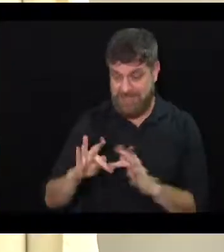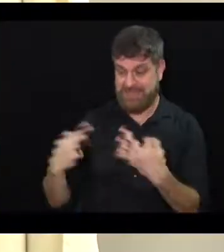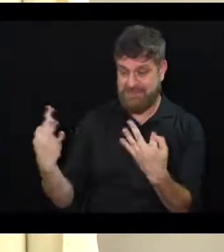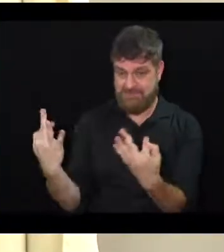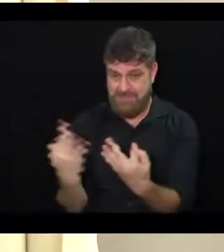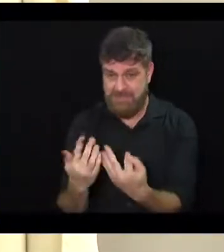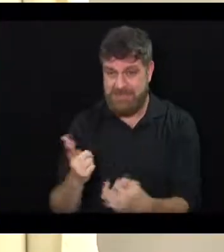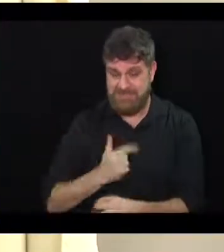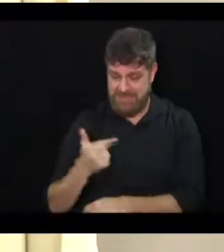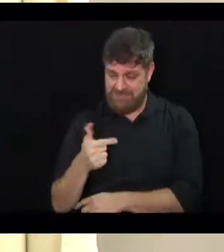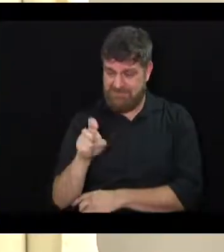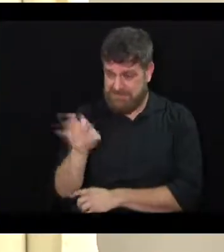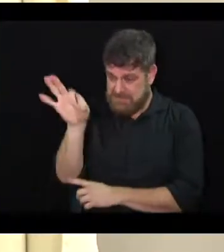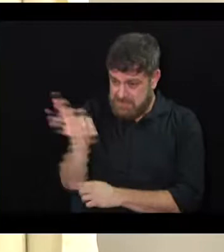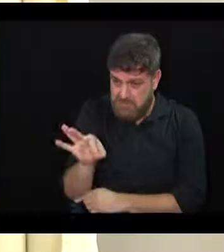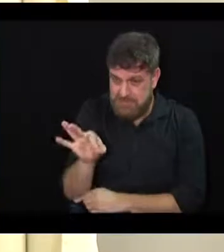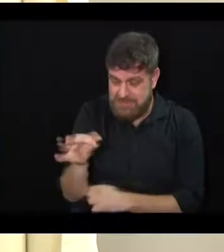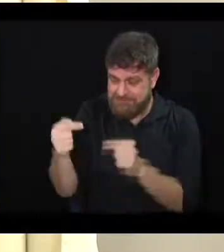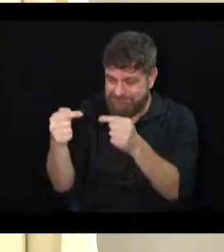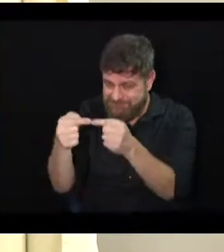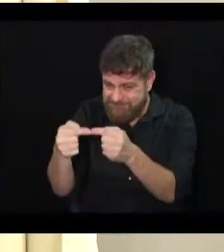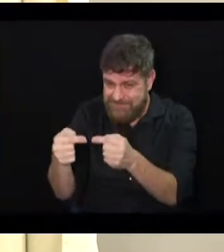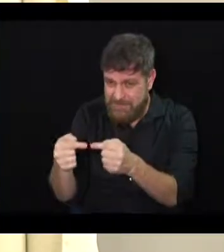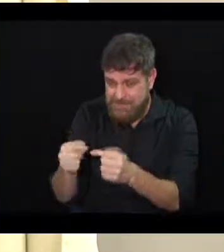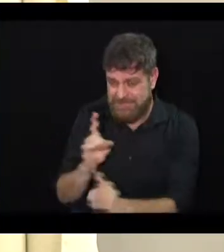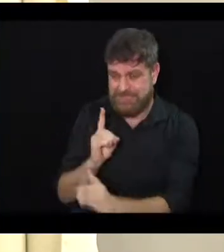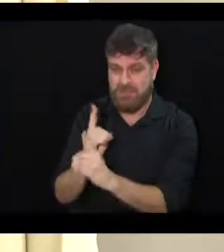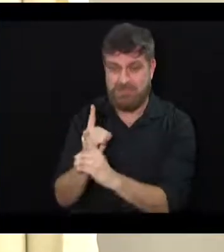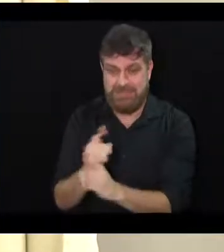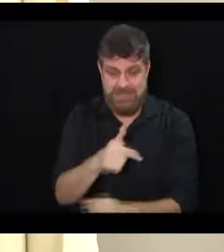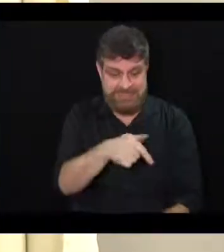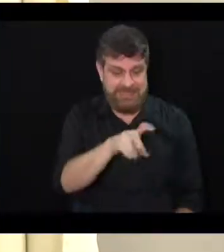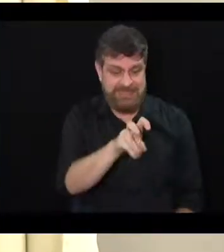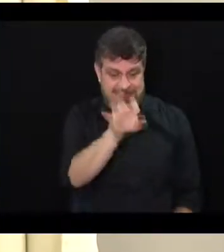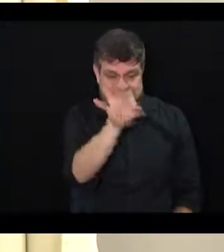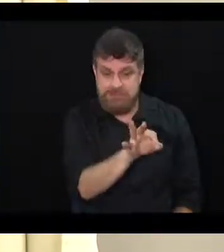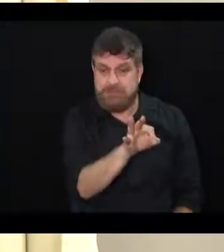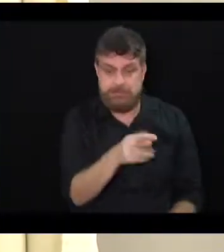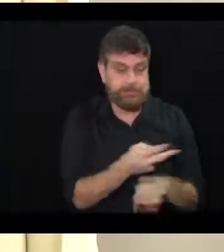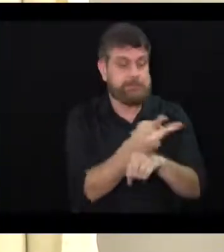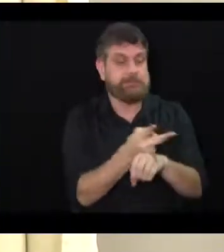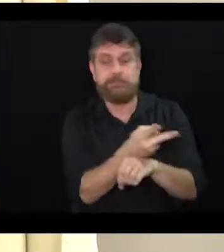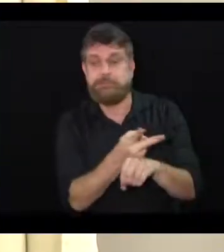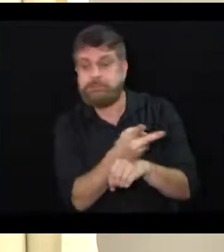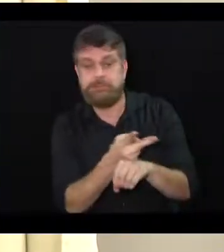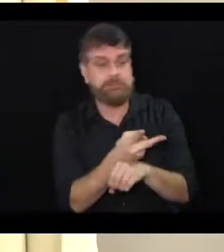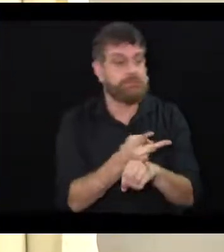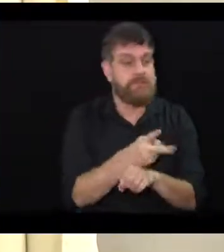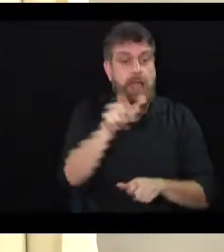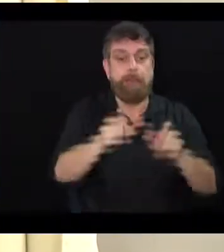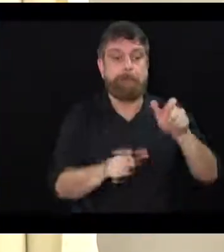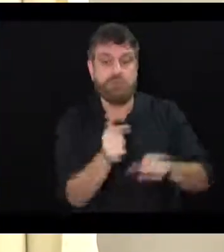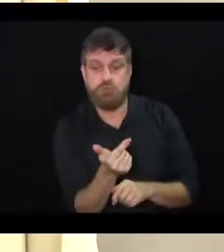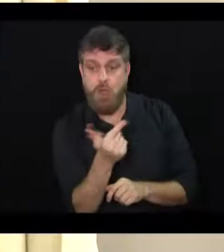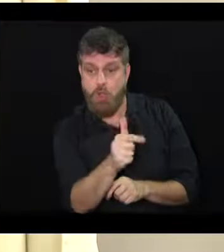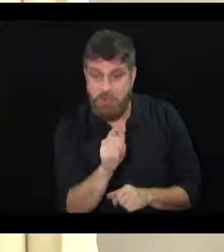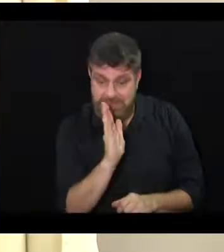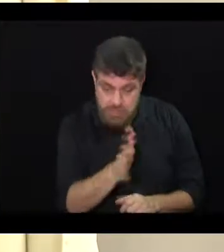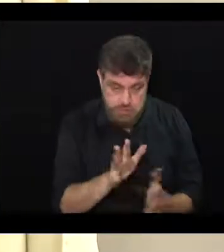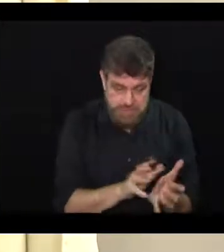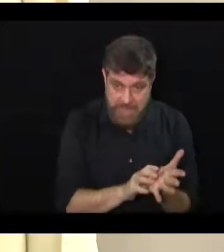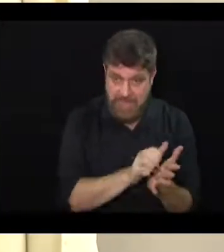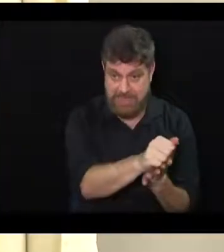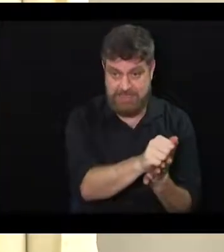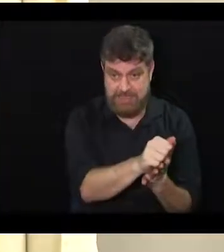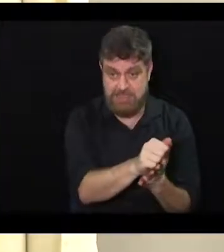família, são só 25% de chance de encontrar. Os outros 75% são nos bancos, né, já que tem o cadastro